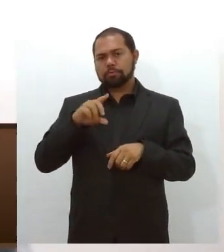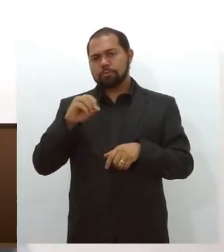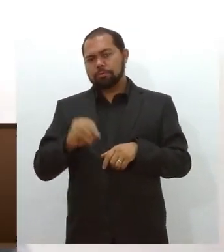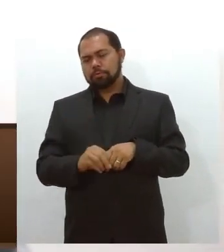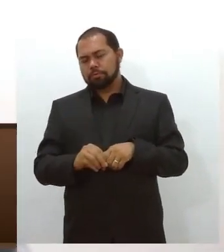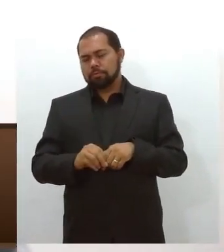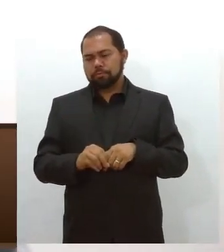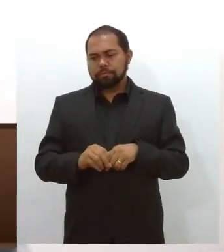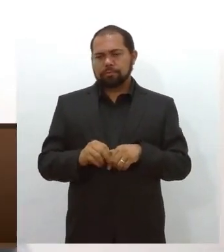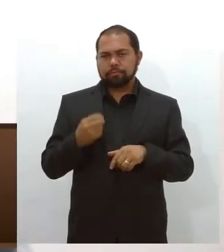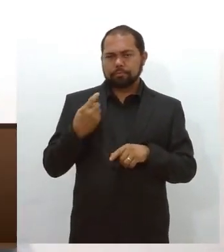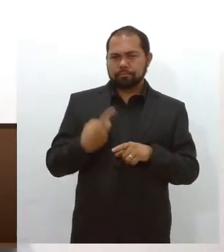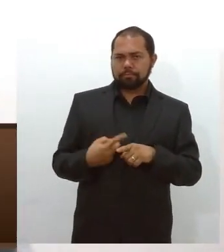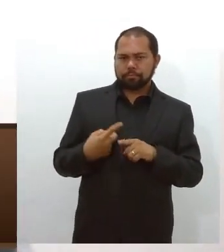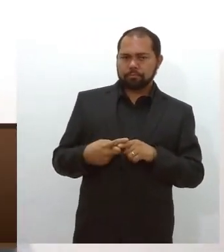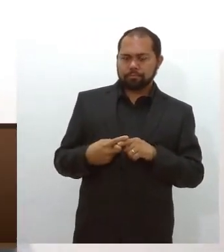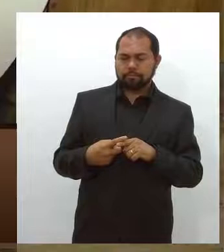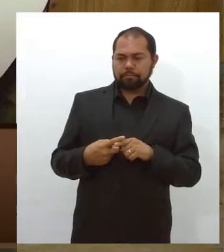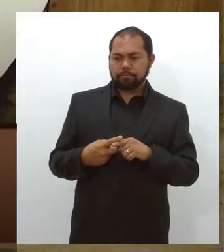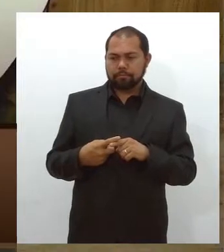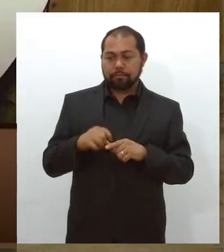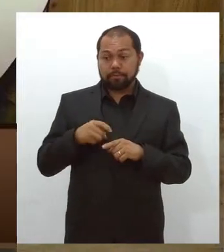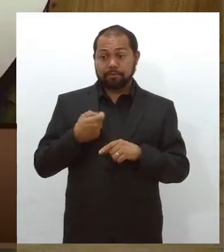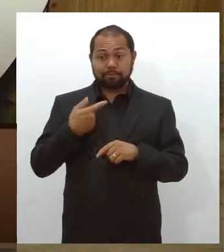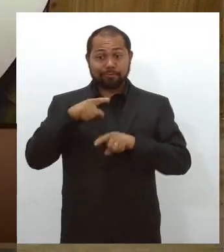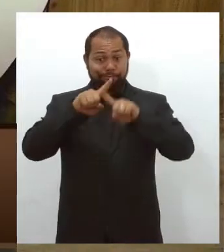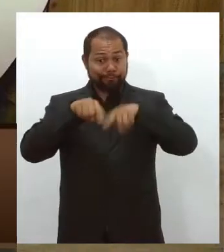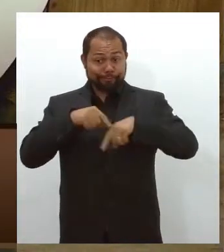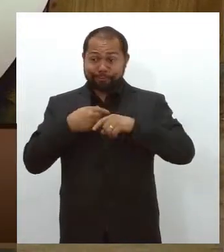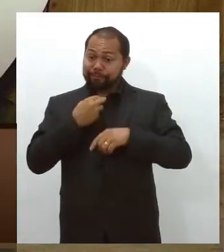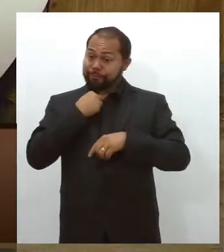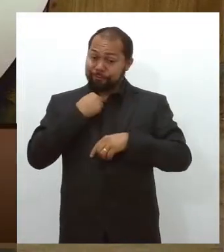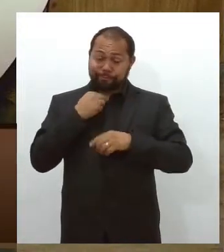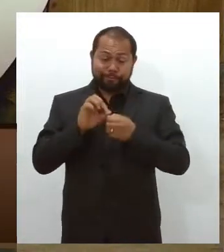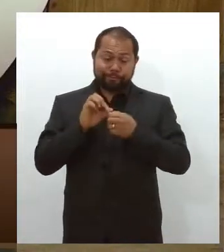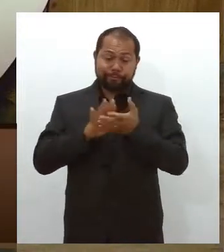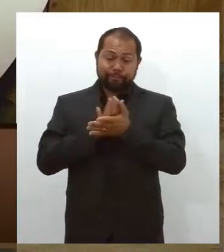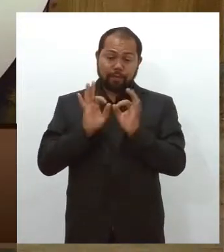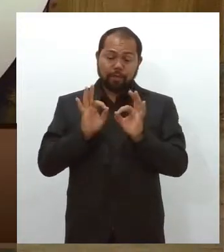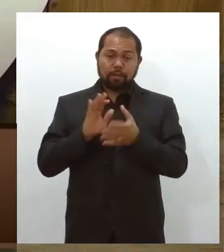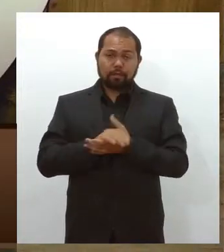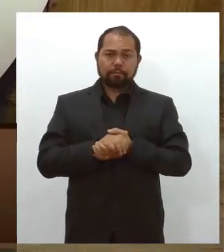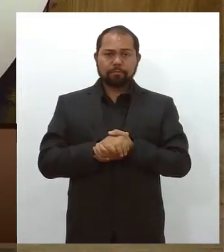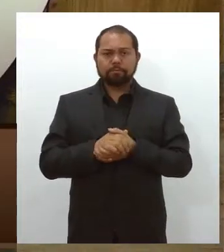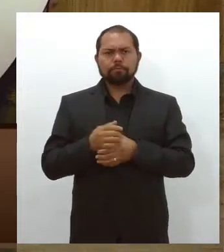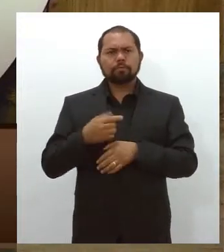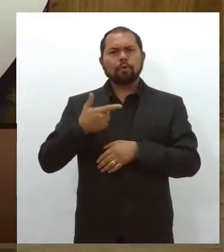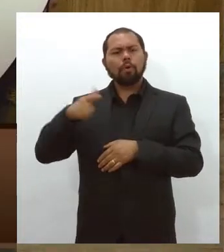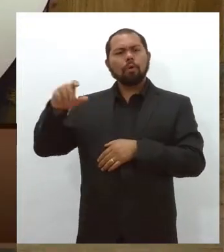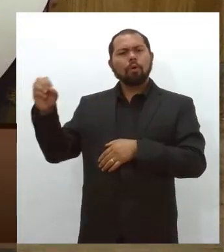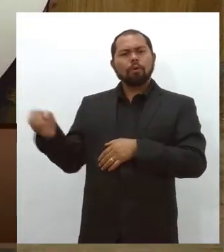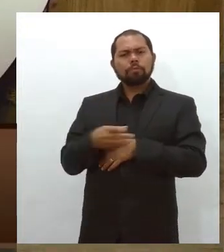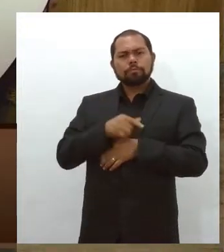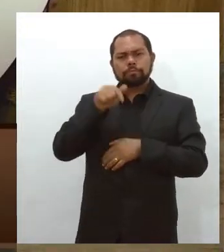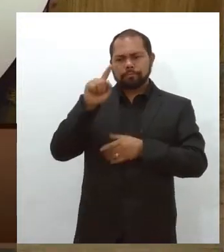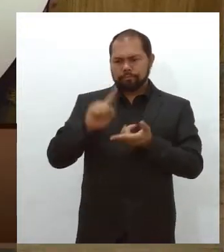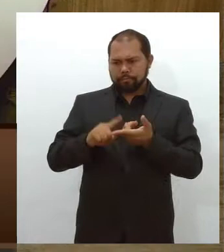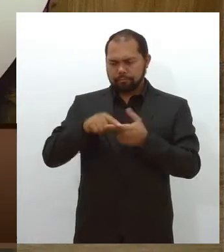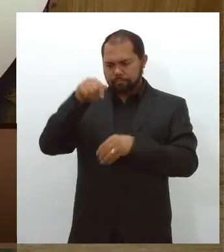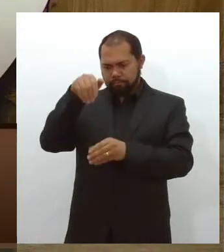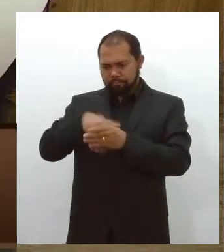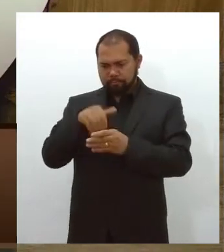está com o seu título cancelado. Ô Marcelo, uma das novidades também dessas eleições é a participação das